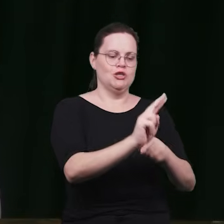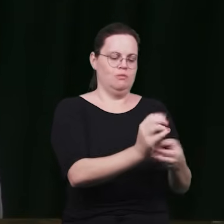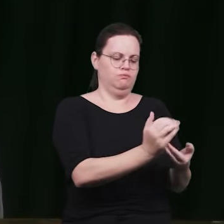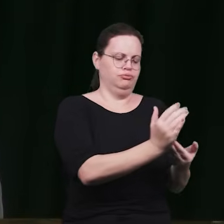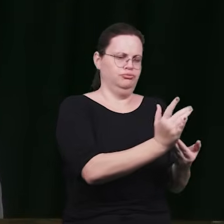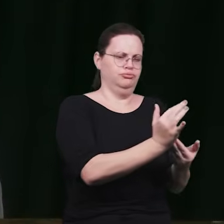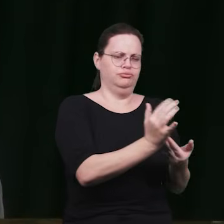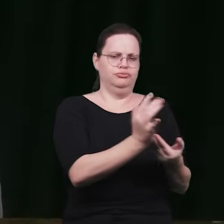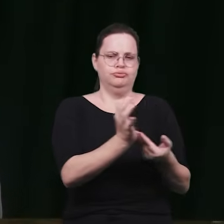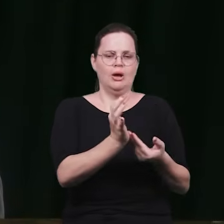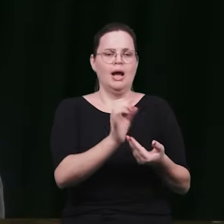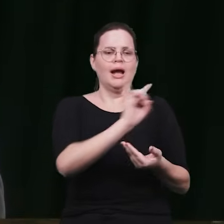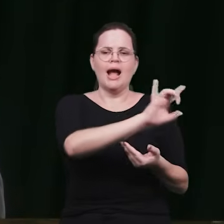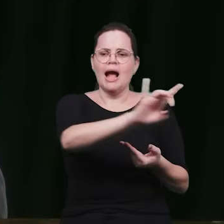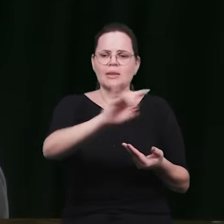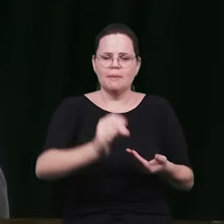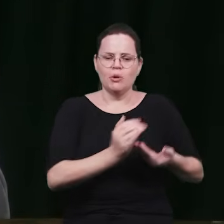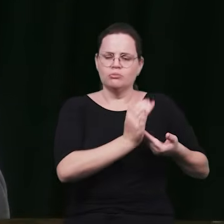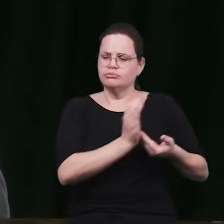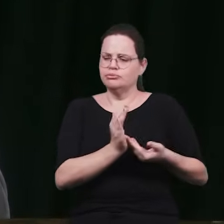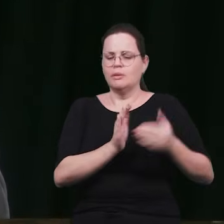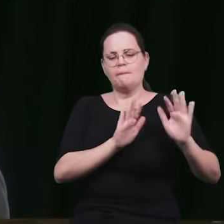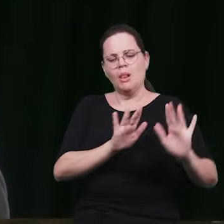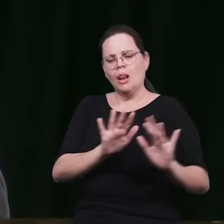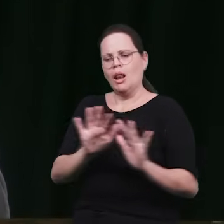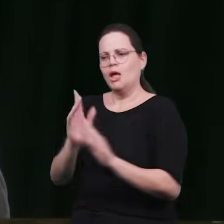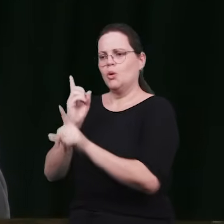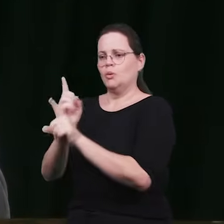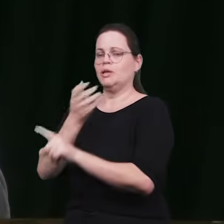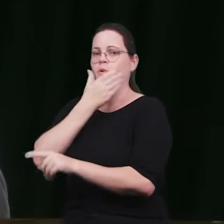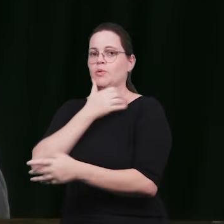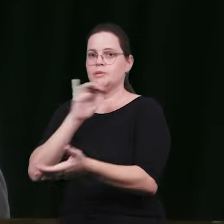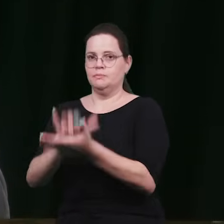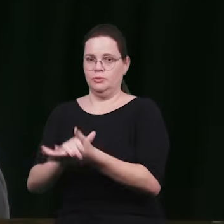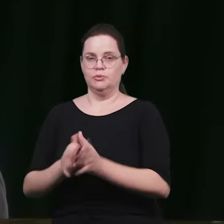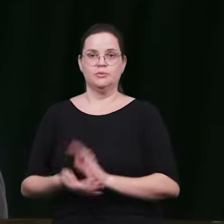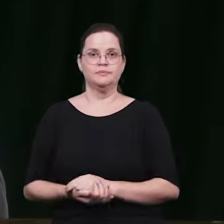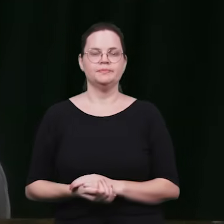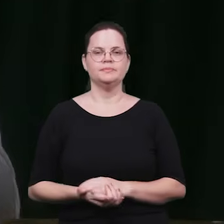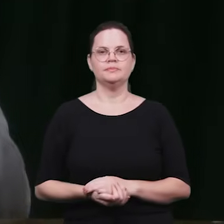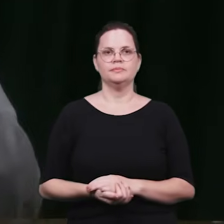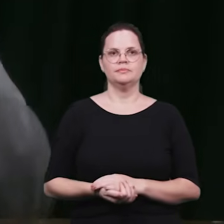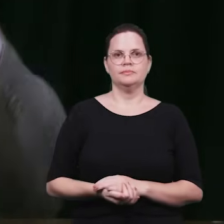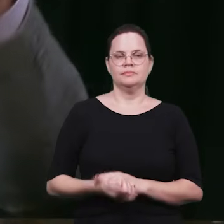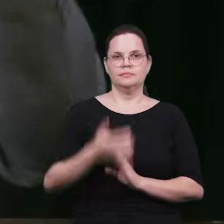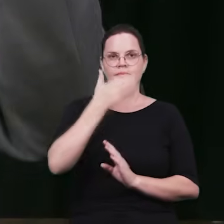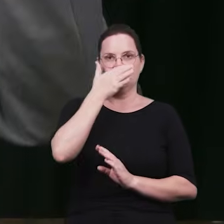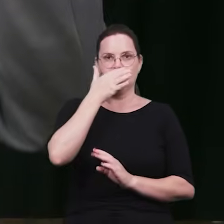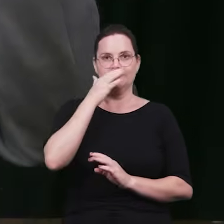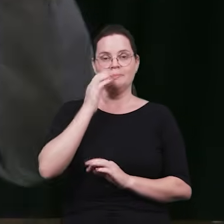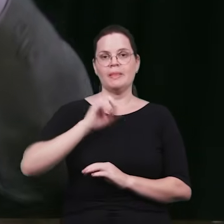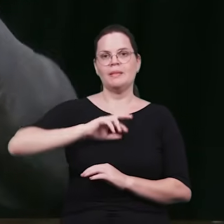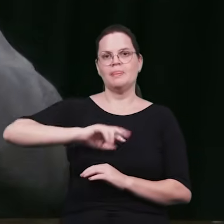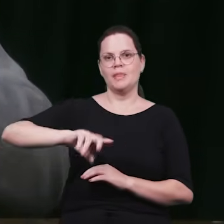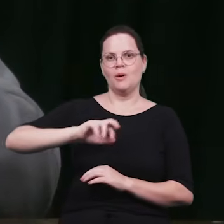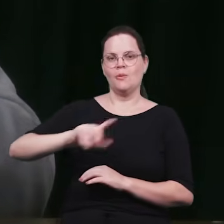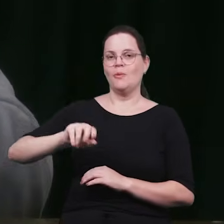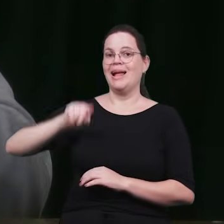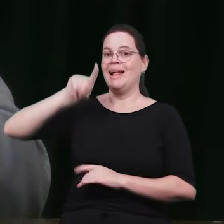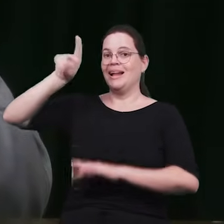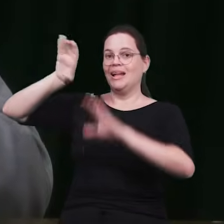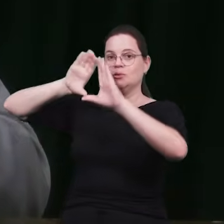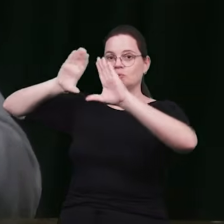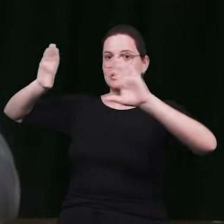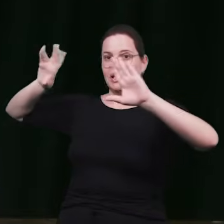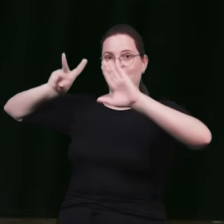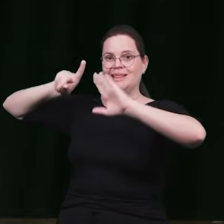Senhor fala do povo do Senhor. É diferente, não é do reino eterno, agora está falando do